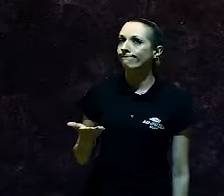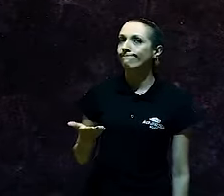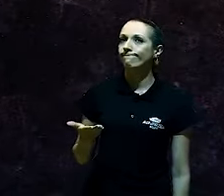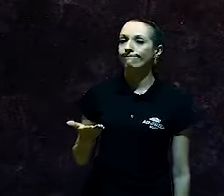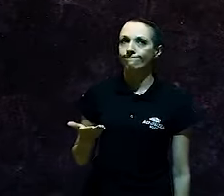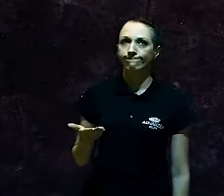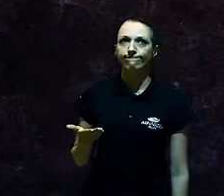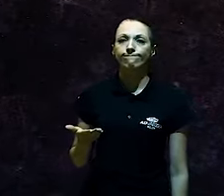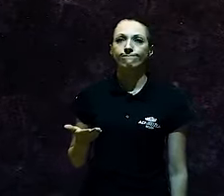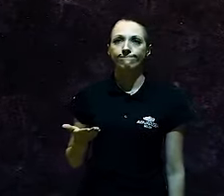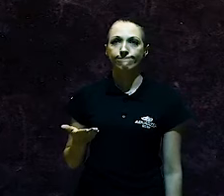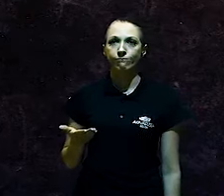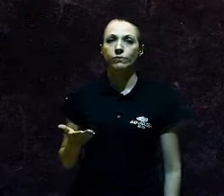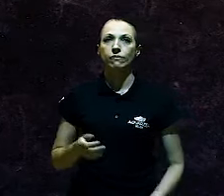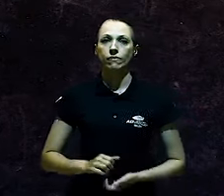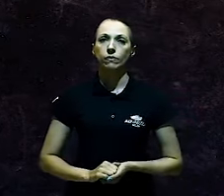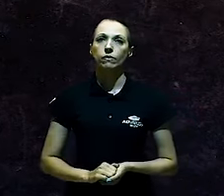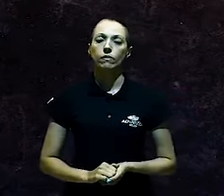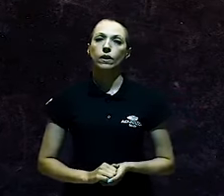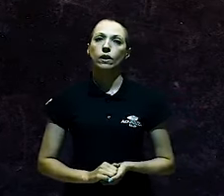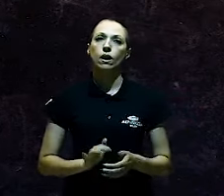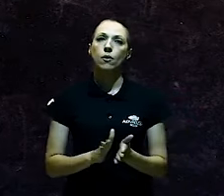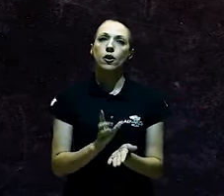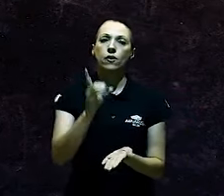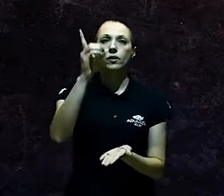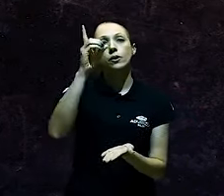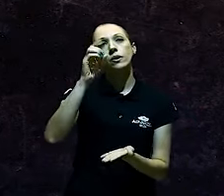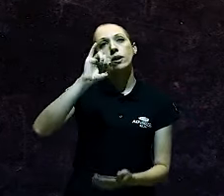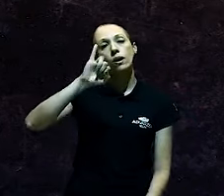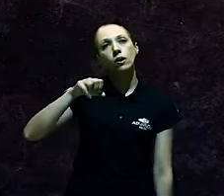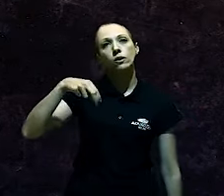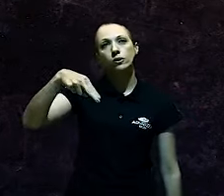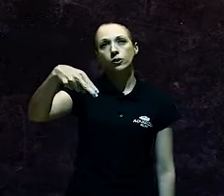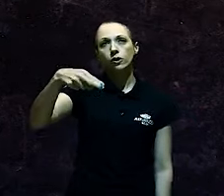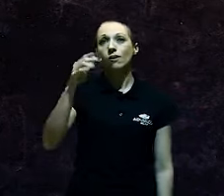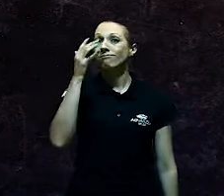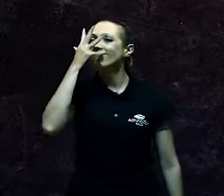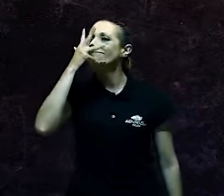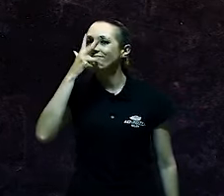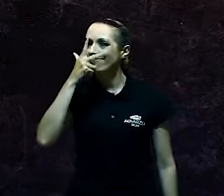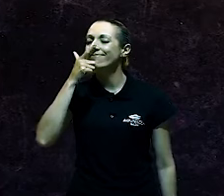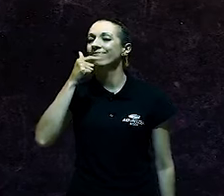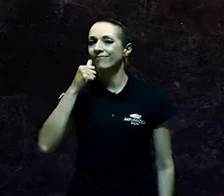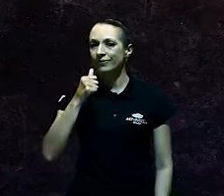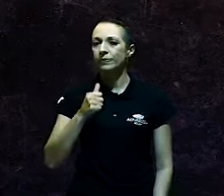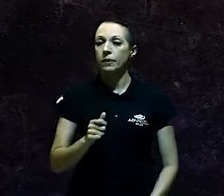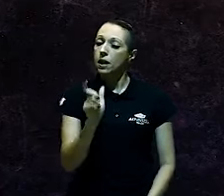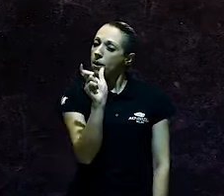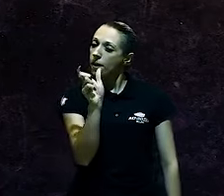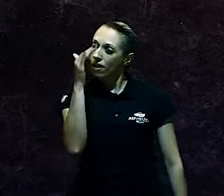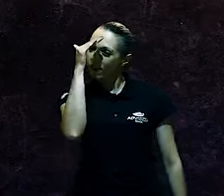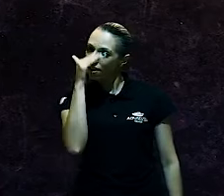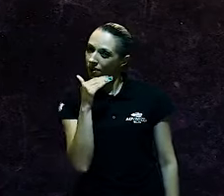Quando eu te digo que o livro de Jonas é um livro elegantemente escrito, não estou brincando. Porque a palavra mal que eles estão usando aí é a mesma palavra mal que